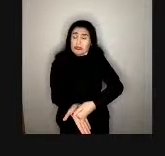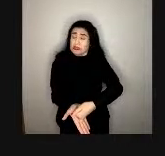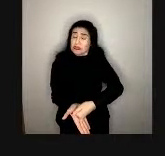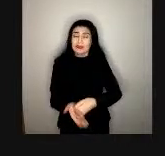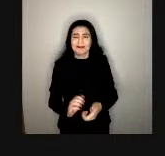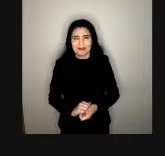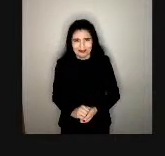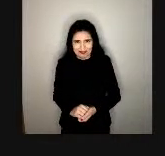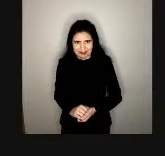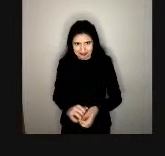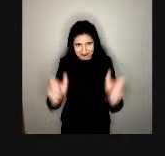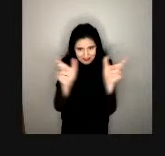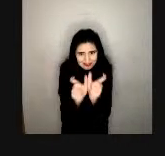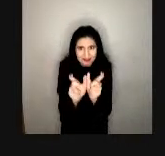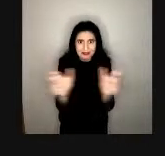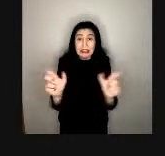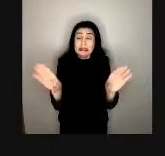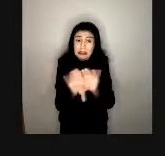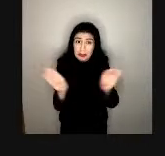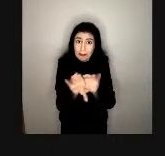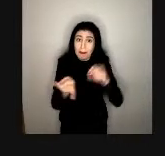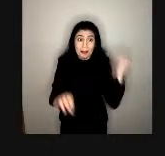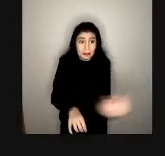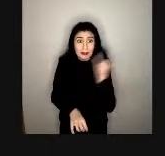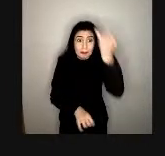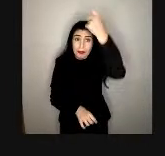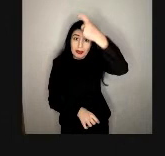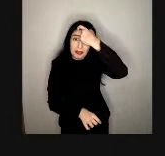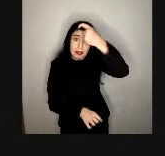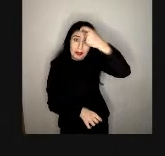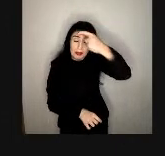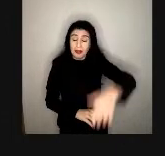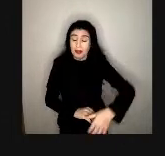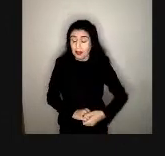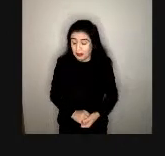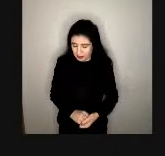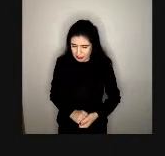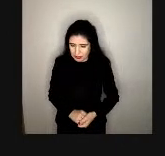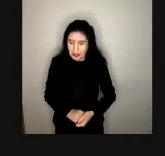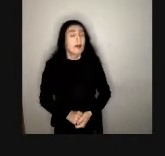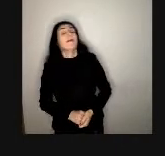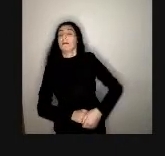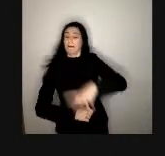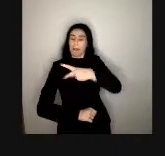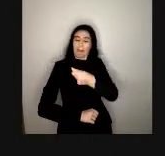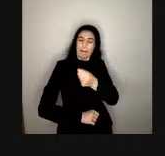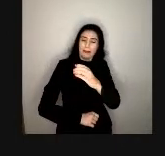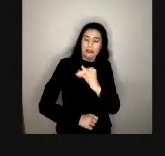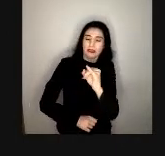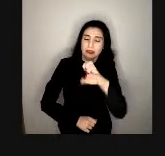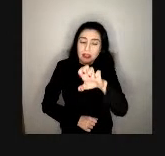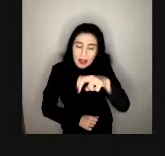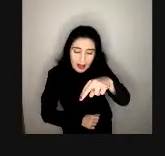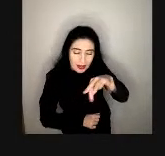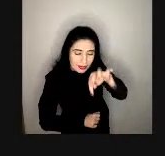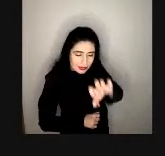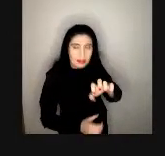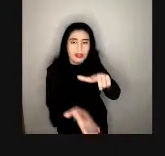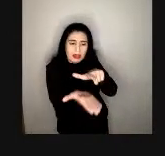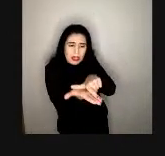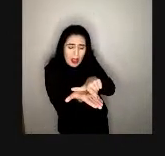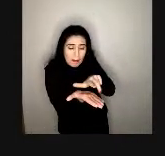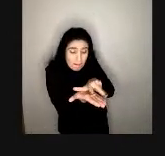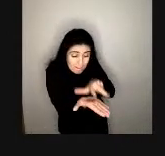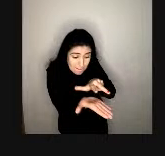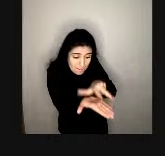ele fala, eu acho muito importante a gente ter na cabeça, que ele fala assim, que o termo paciente pode significar ficar à mercê da